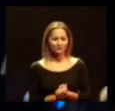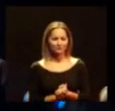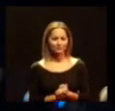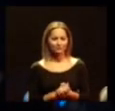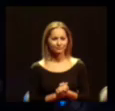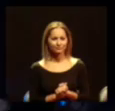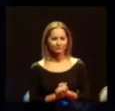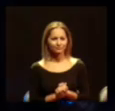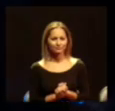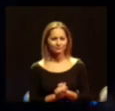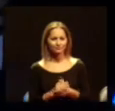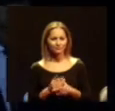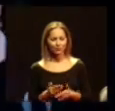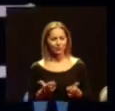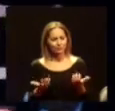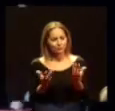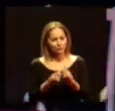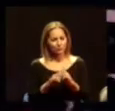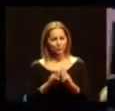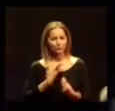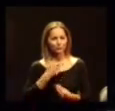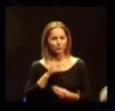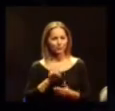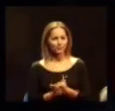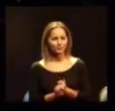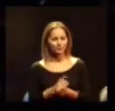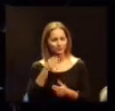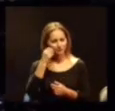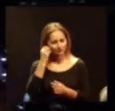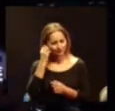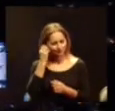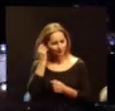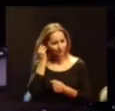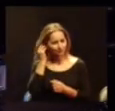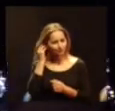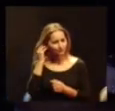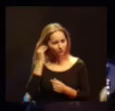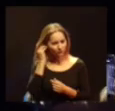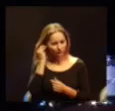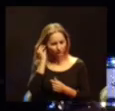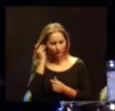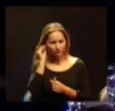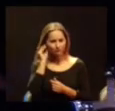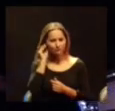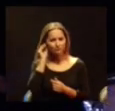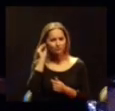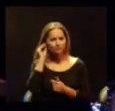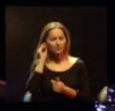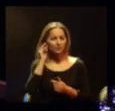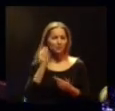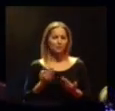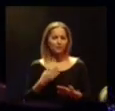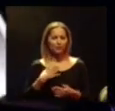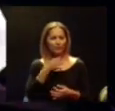Vou ficar aqui com a sua doutora, vou-lhe dar a palavra neste momento solene.